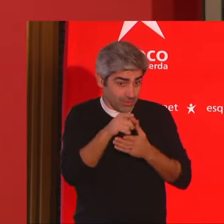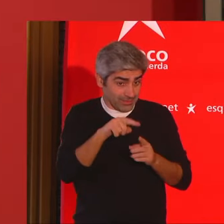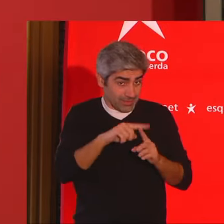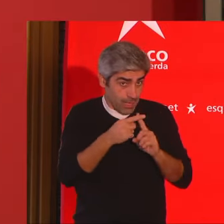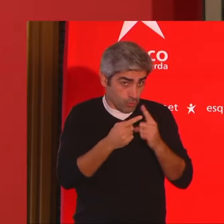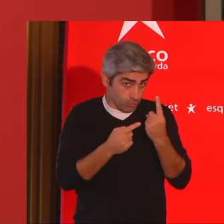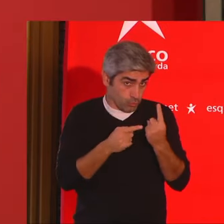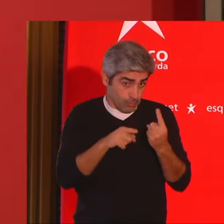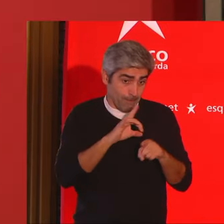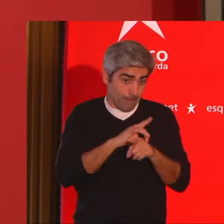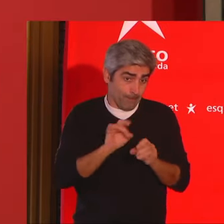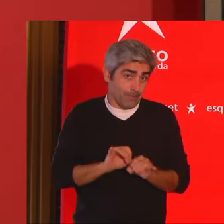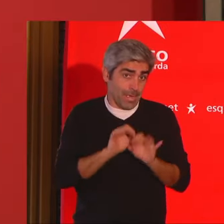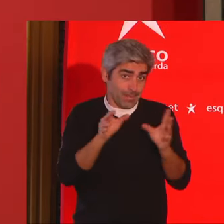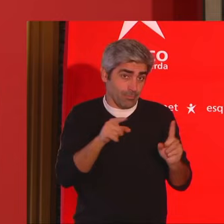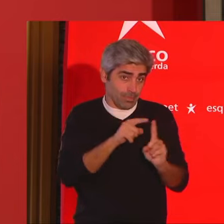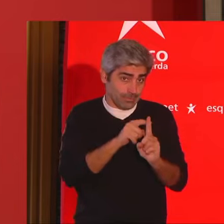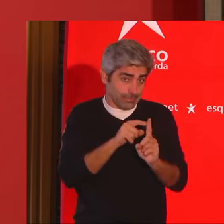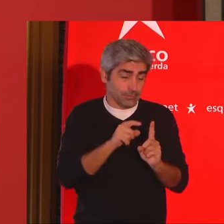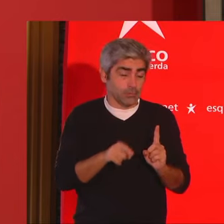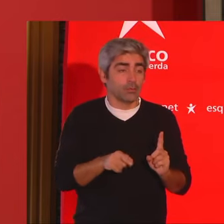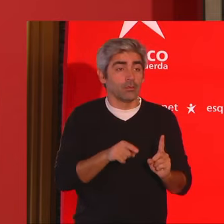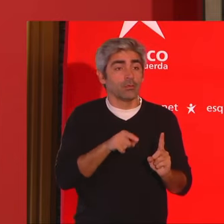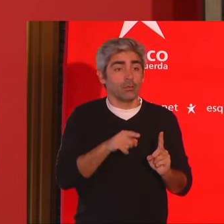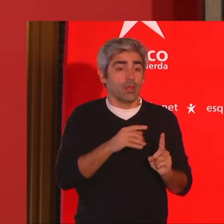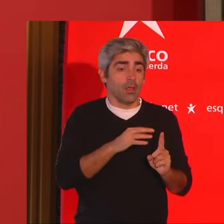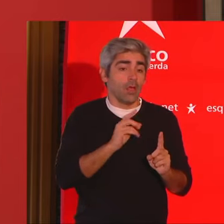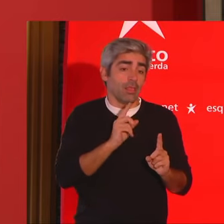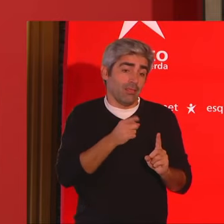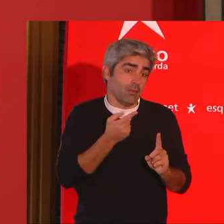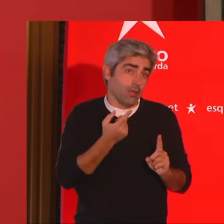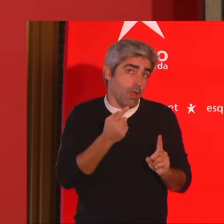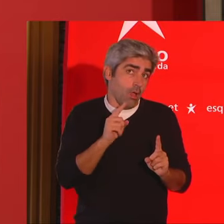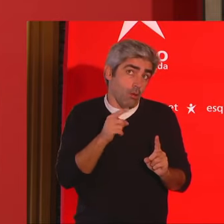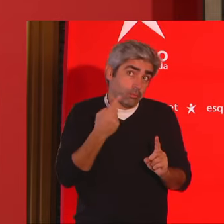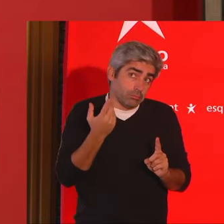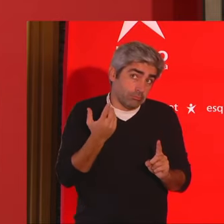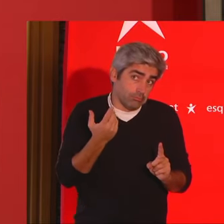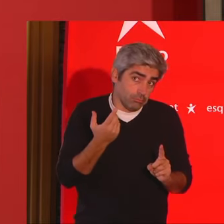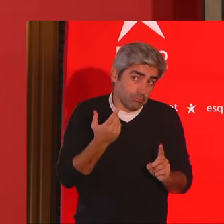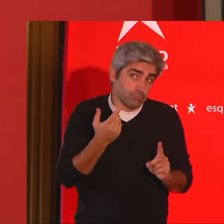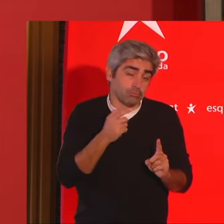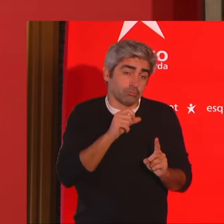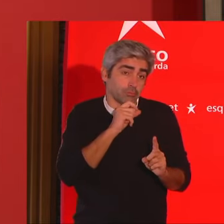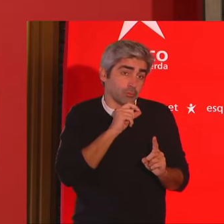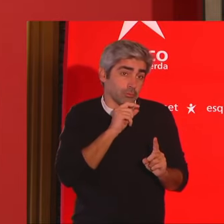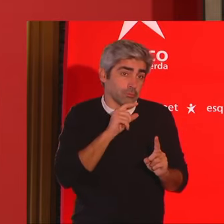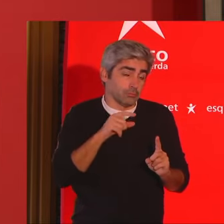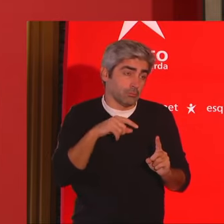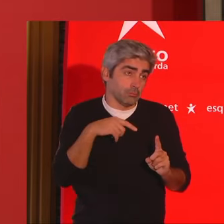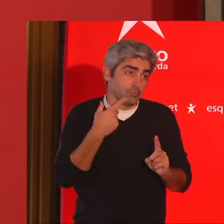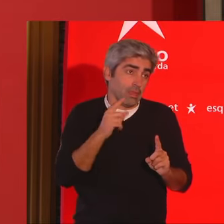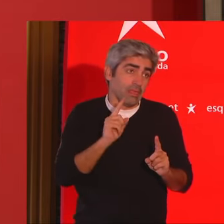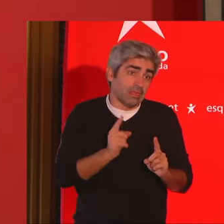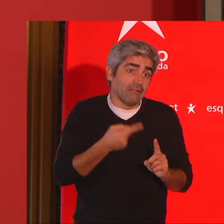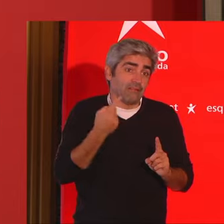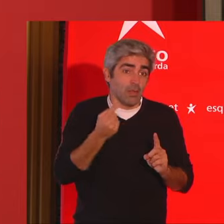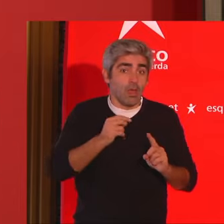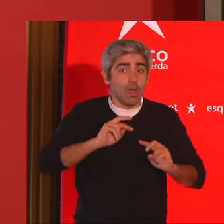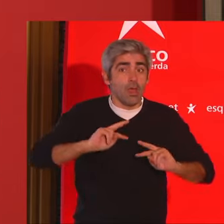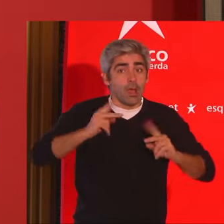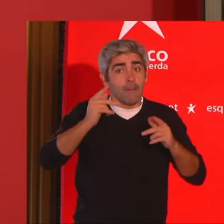só no ano de 2020, portanto, o ano da pandemia, o ano em que até deveriam ser eventualmente menores